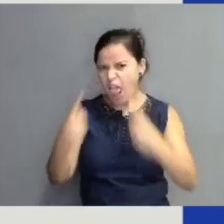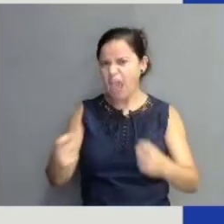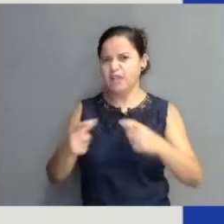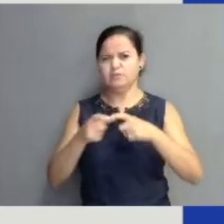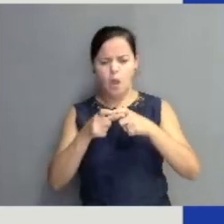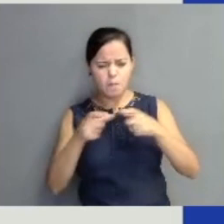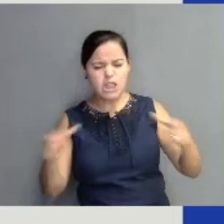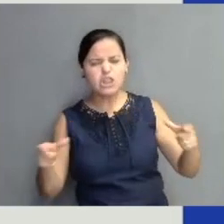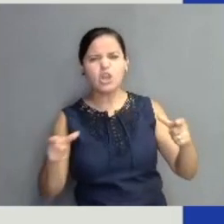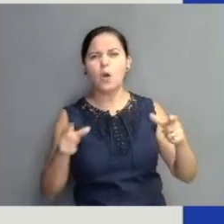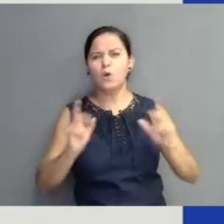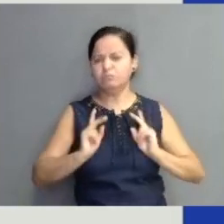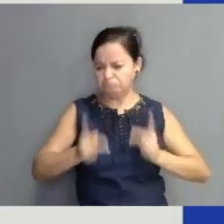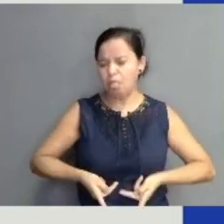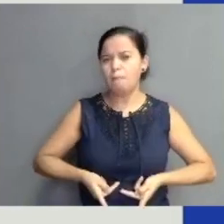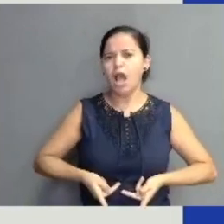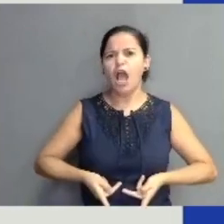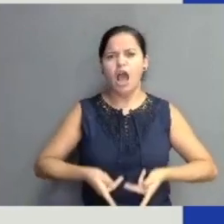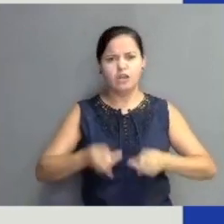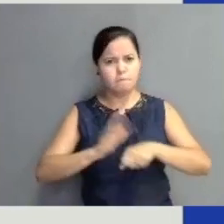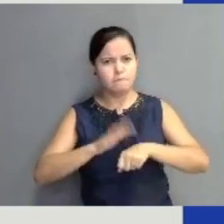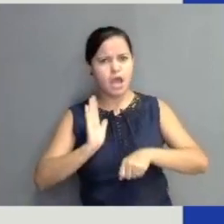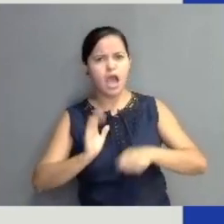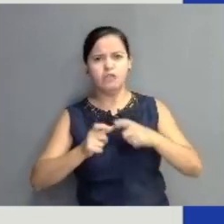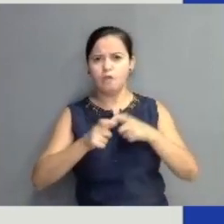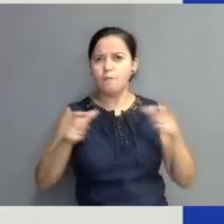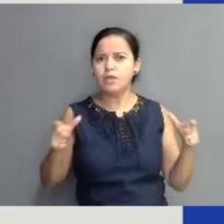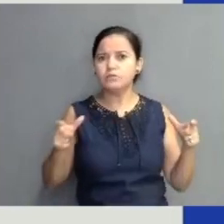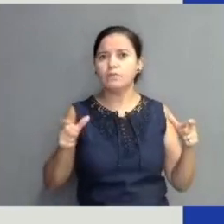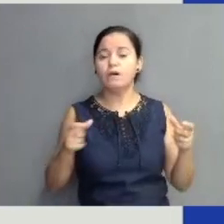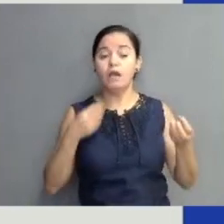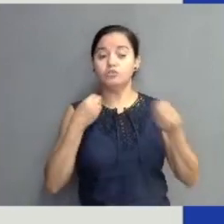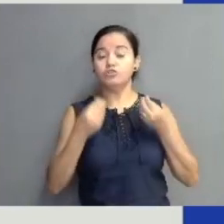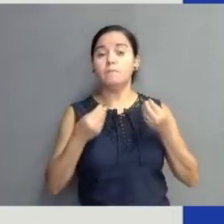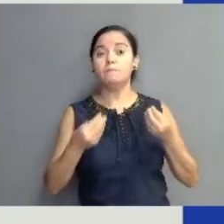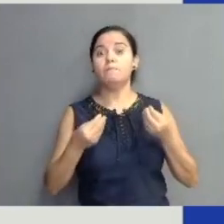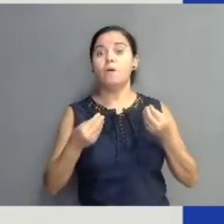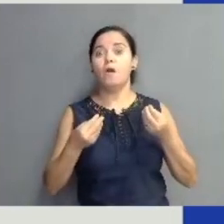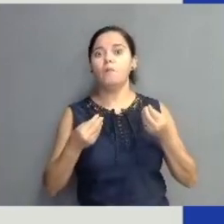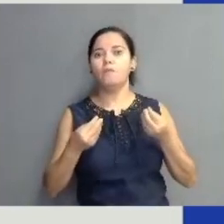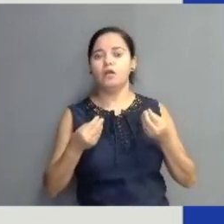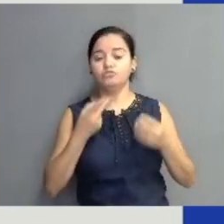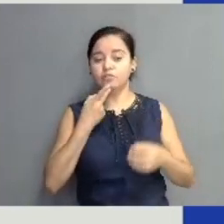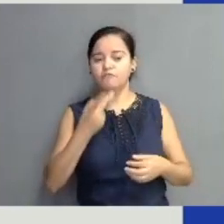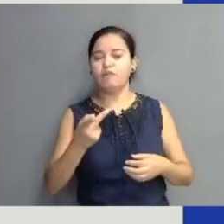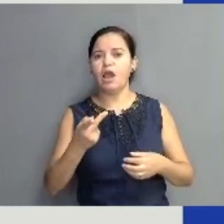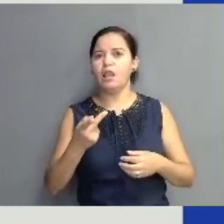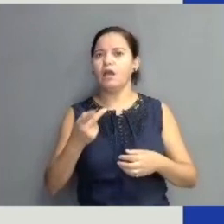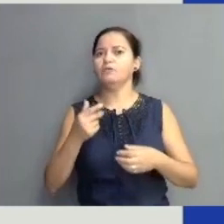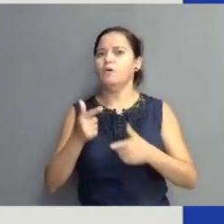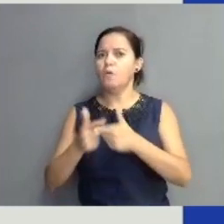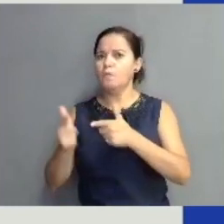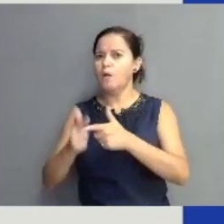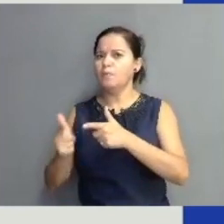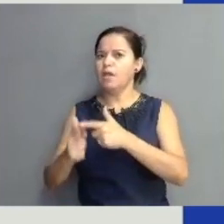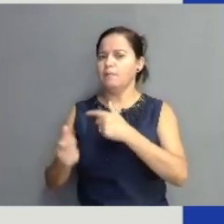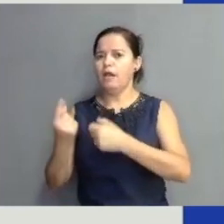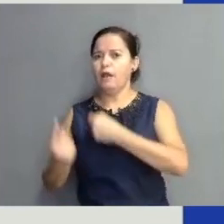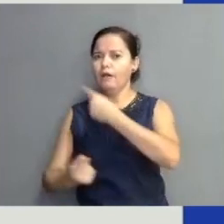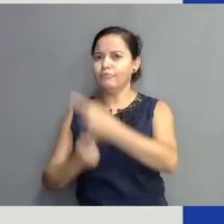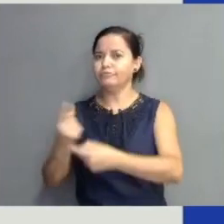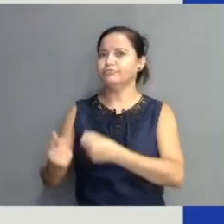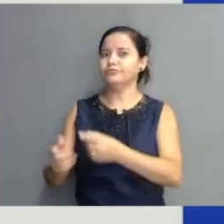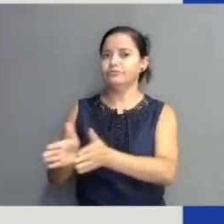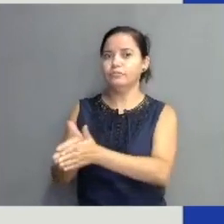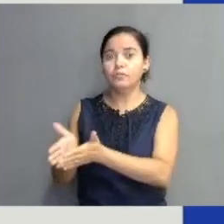urbanos, podemos apontar como causa desse acontecimento a pobreza e como consequência a sensação de